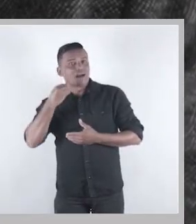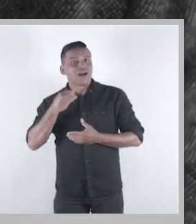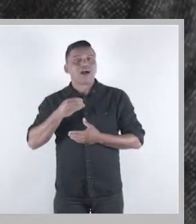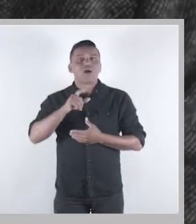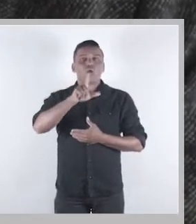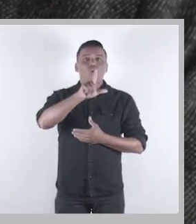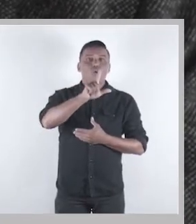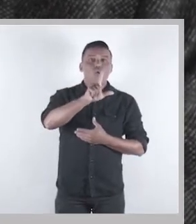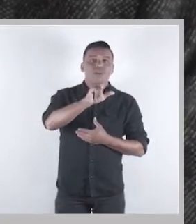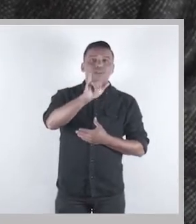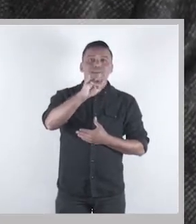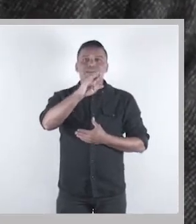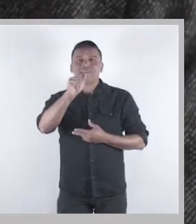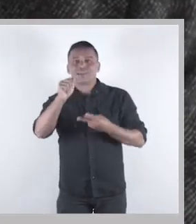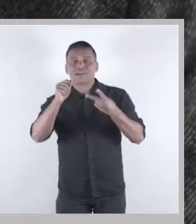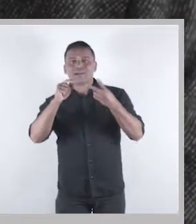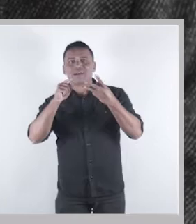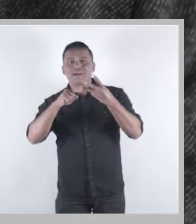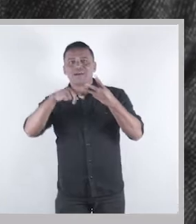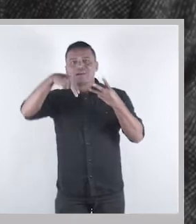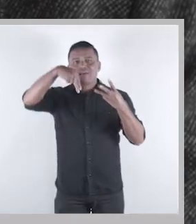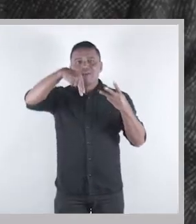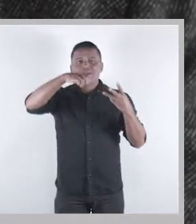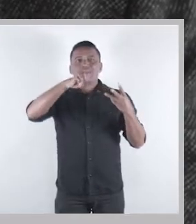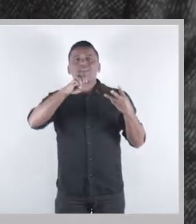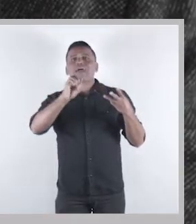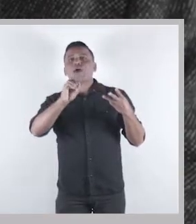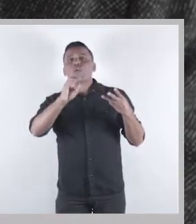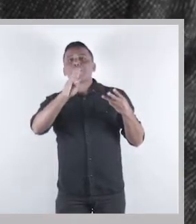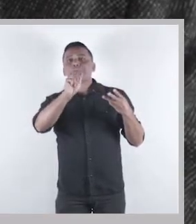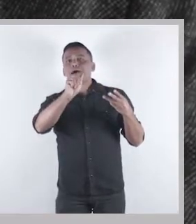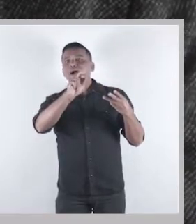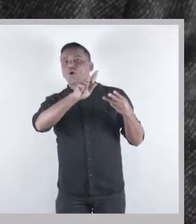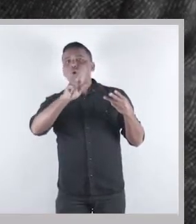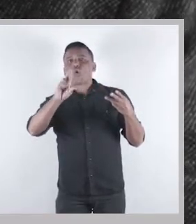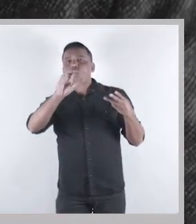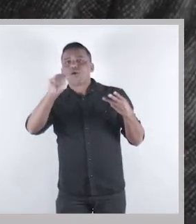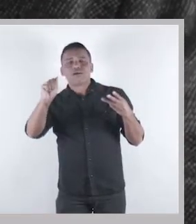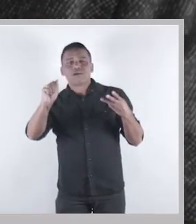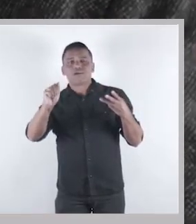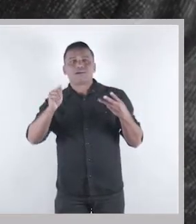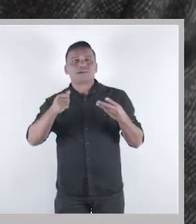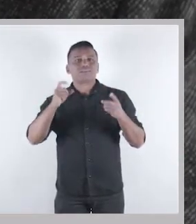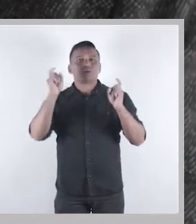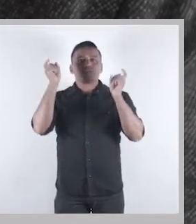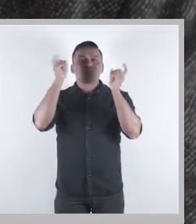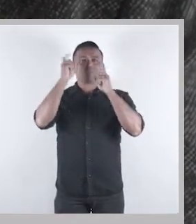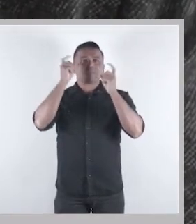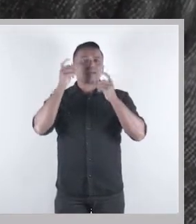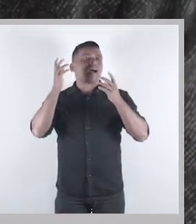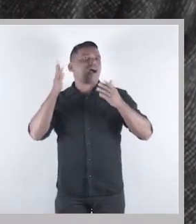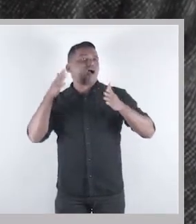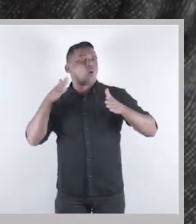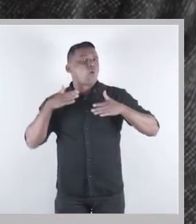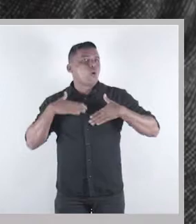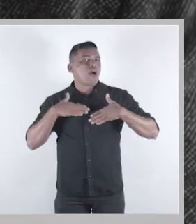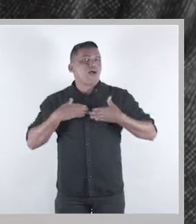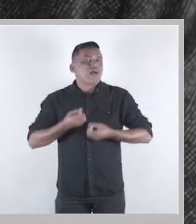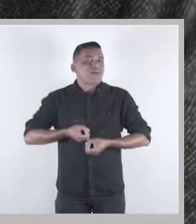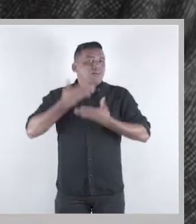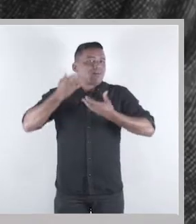e expressões poéticas mas aí a partir desse contato né pra valer